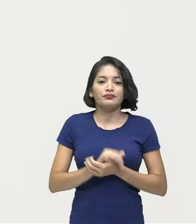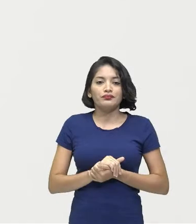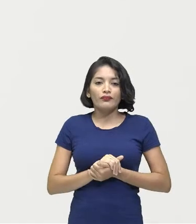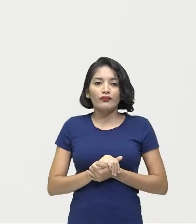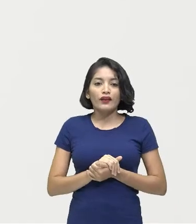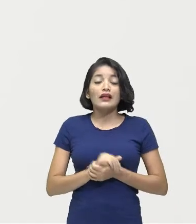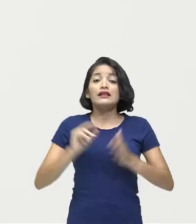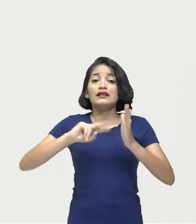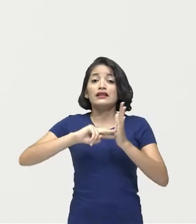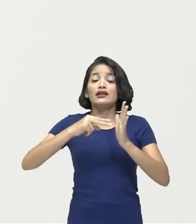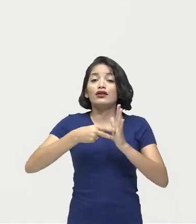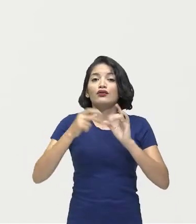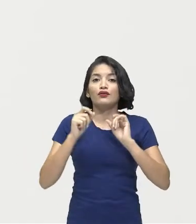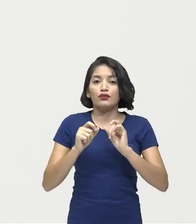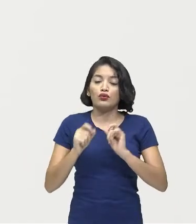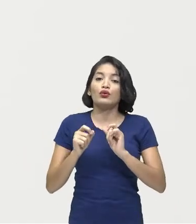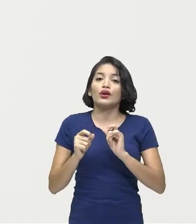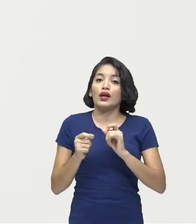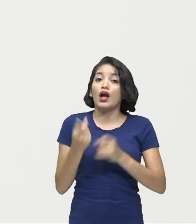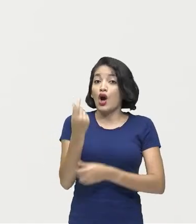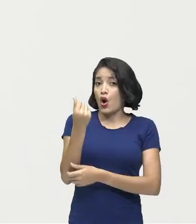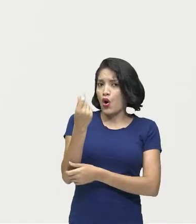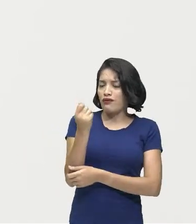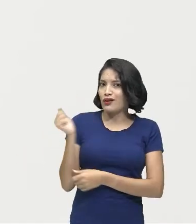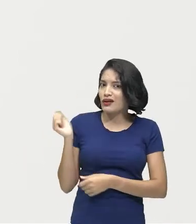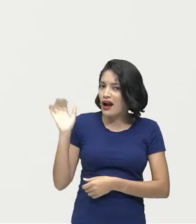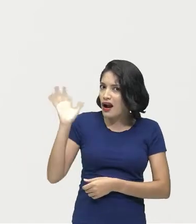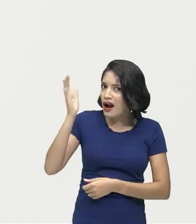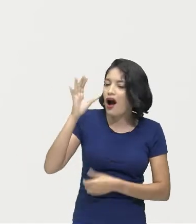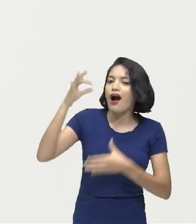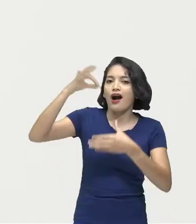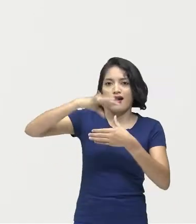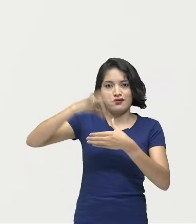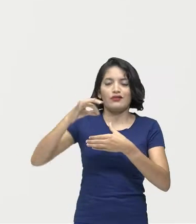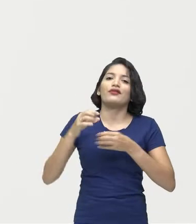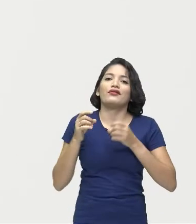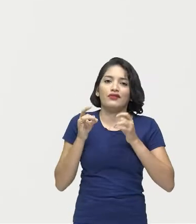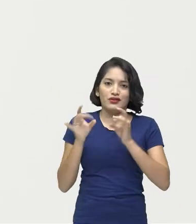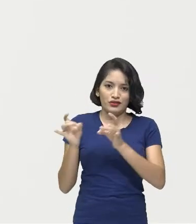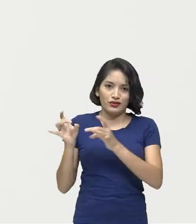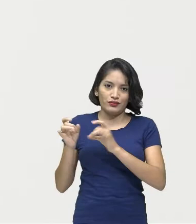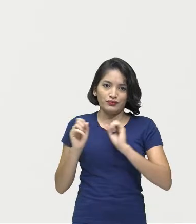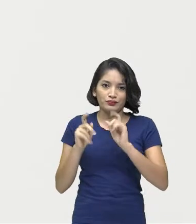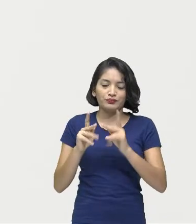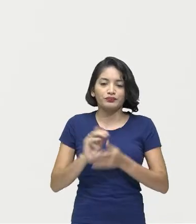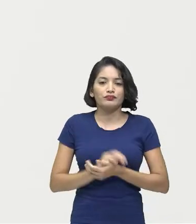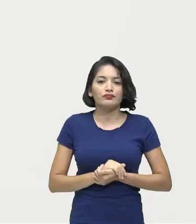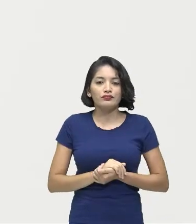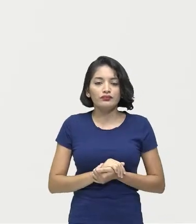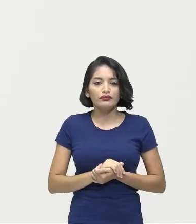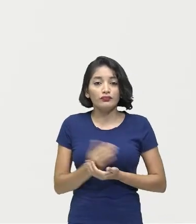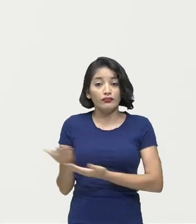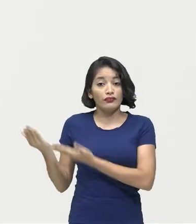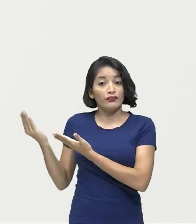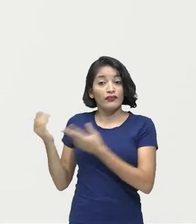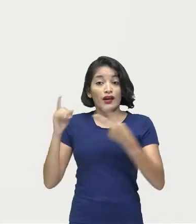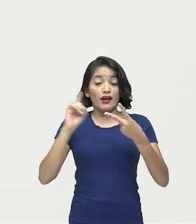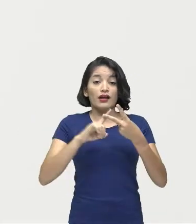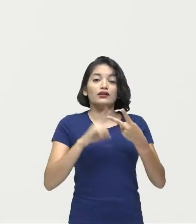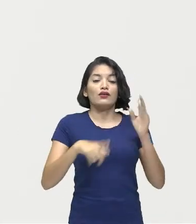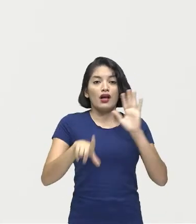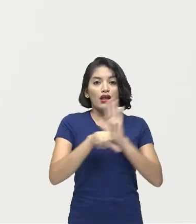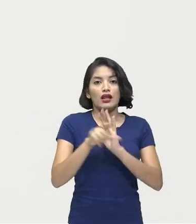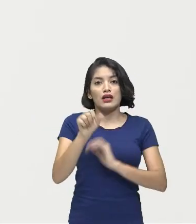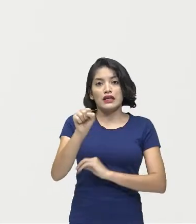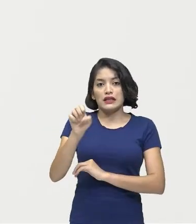seja, simbolizando aí o preço caro que esse chá era vendido para eles, ok? Temos aqui a lei do selo.